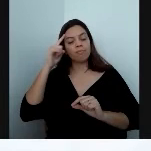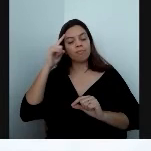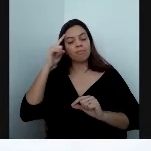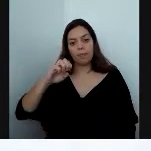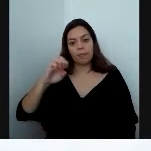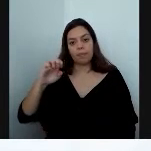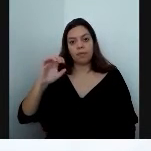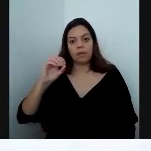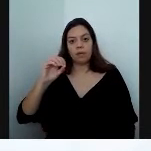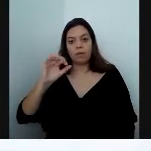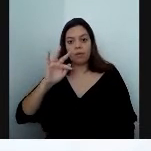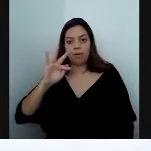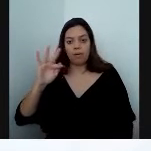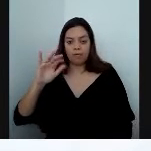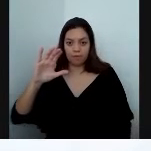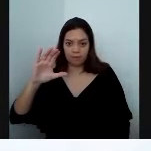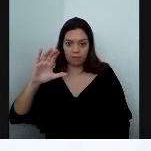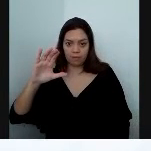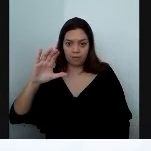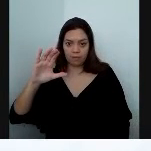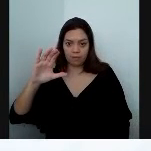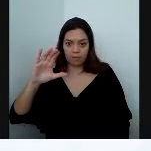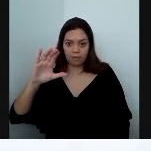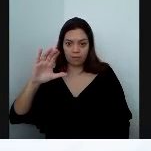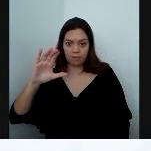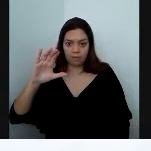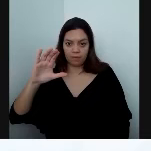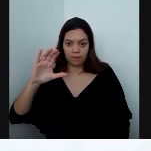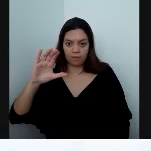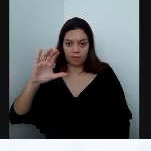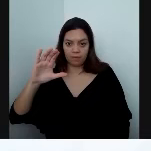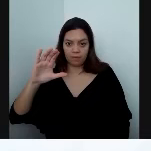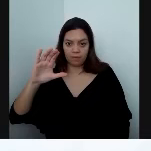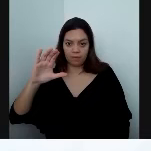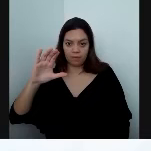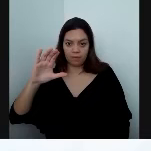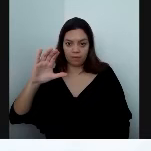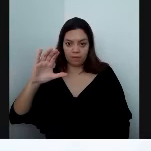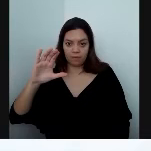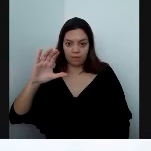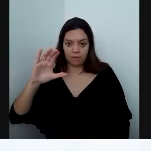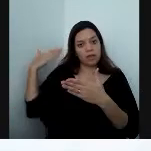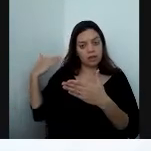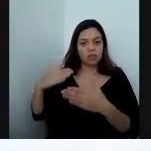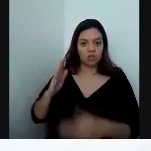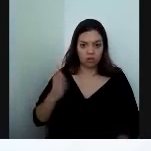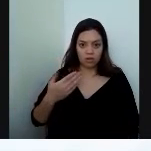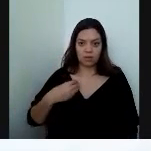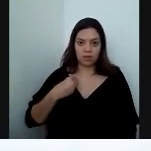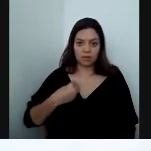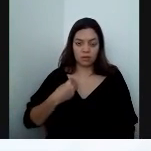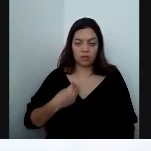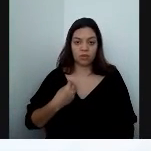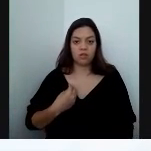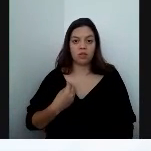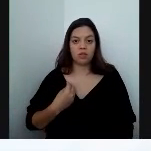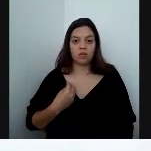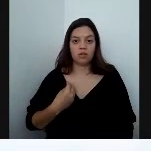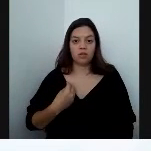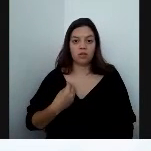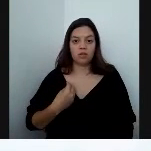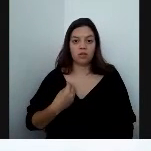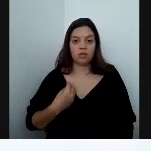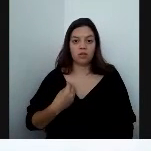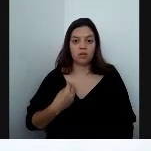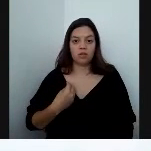né? Ele já estava presente, a gente sabe, ele já estava Sim, presente no sim. dia a dia de algumas empresas, né? Sim. Mas